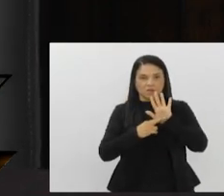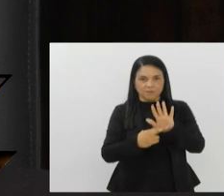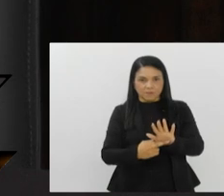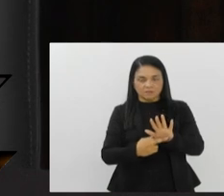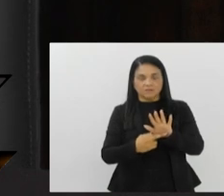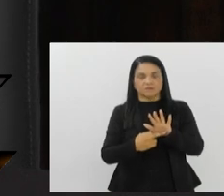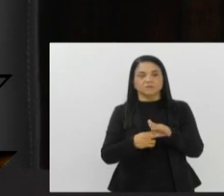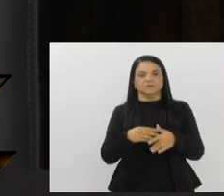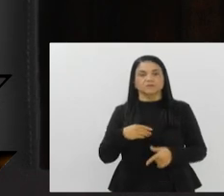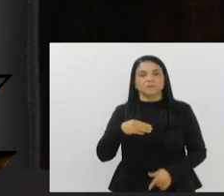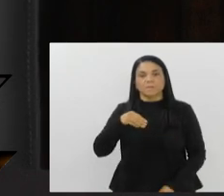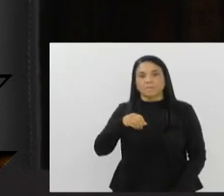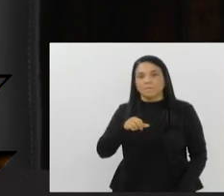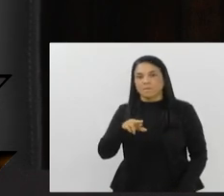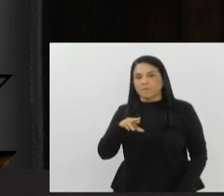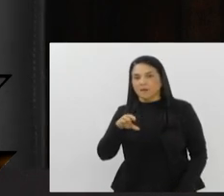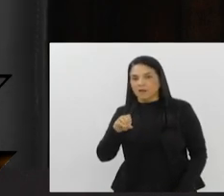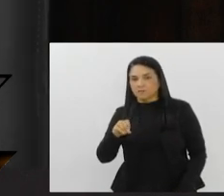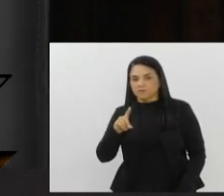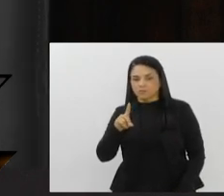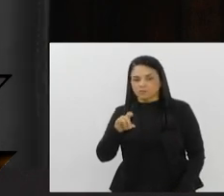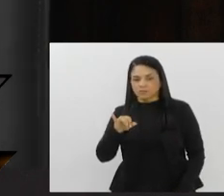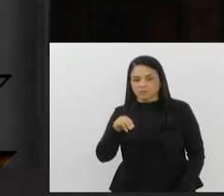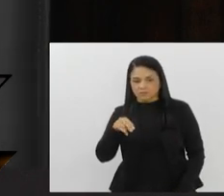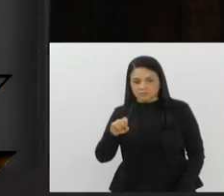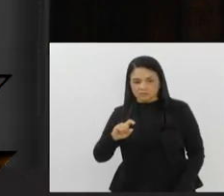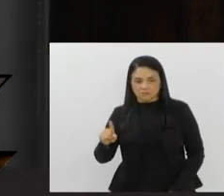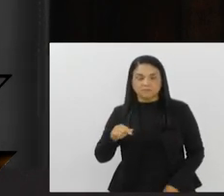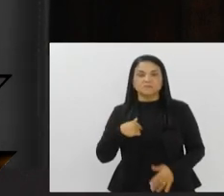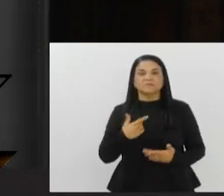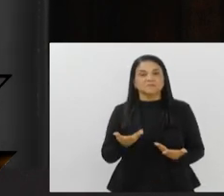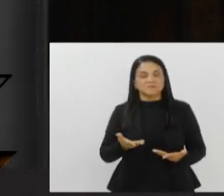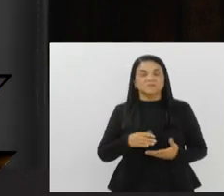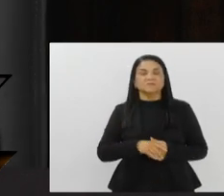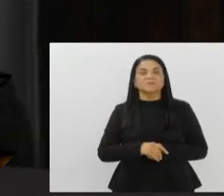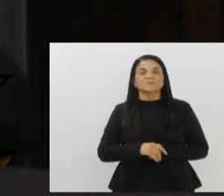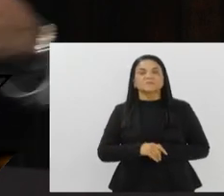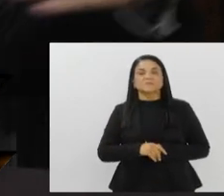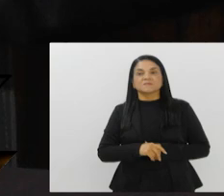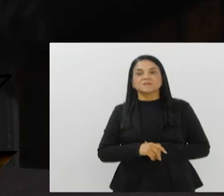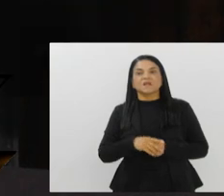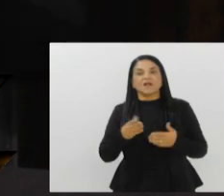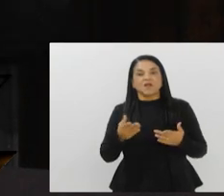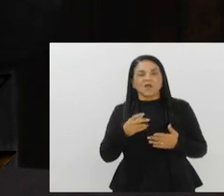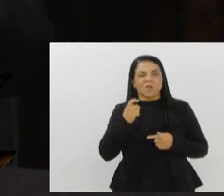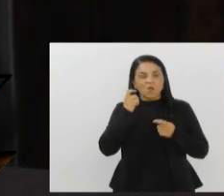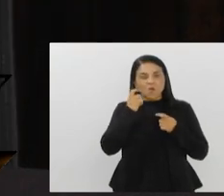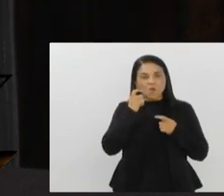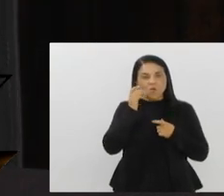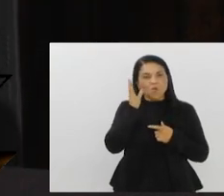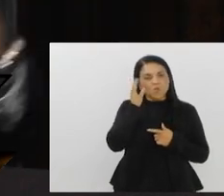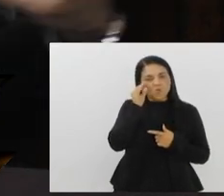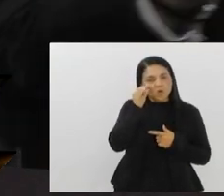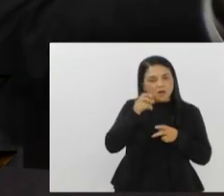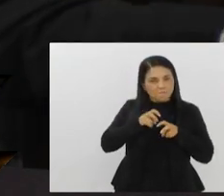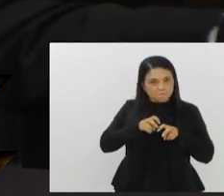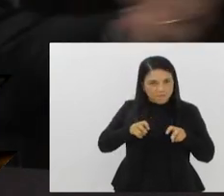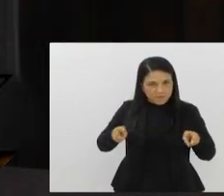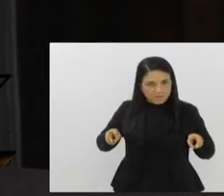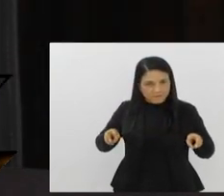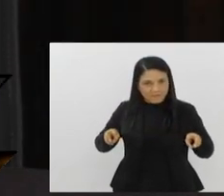Diniz eh Deputado ah curiosamente nesta mesa os